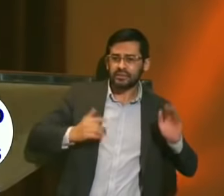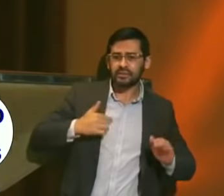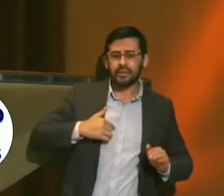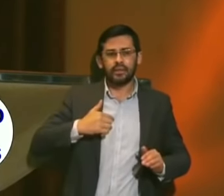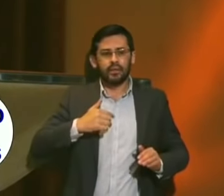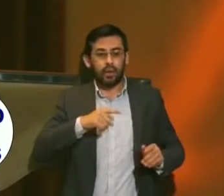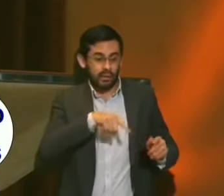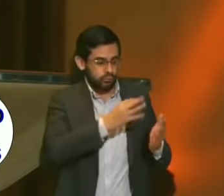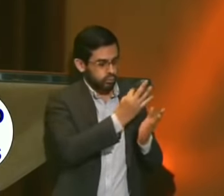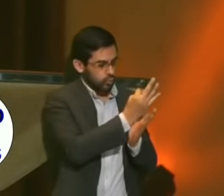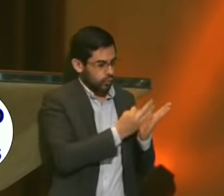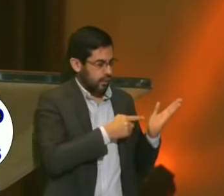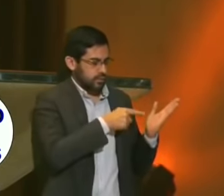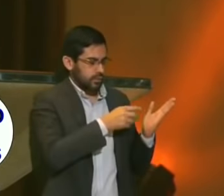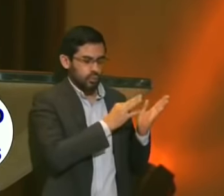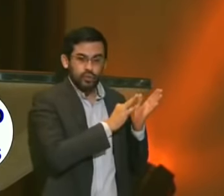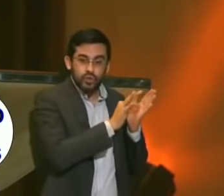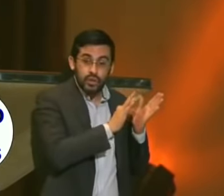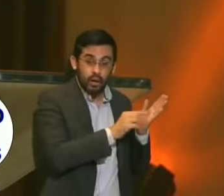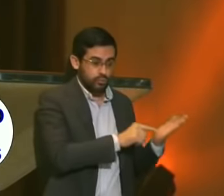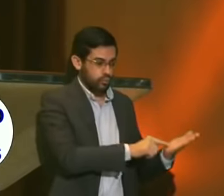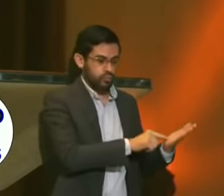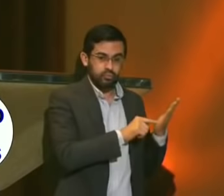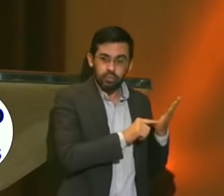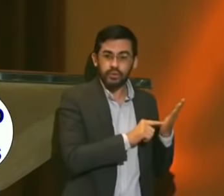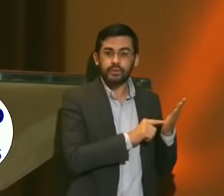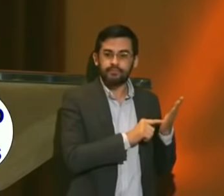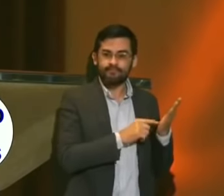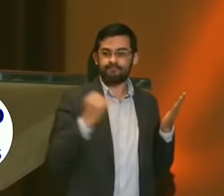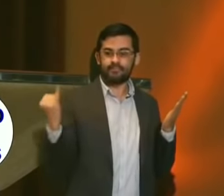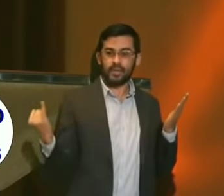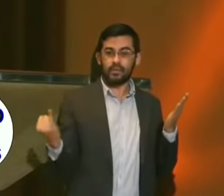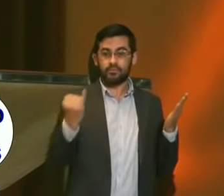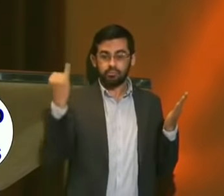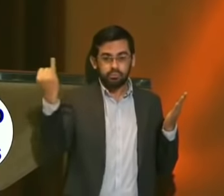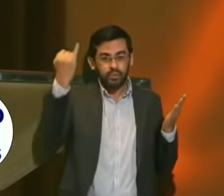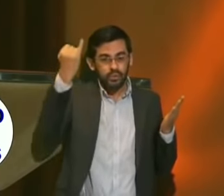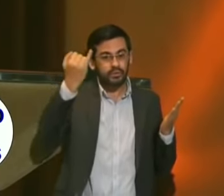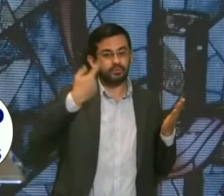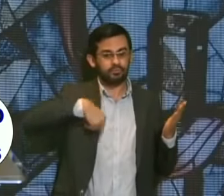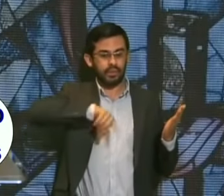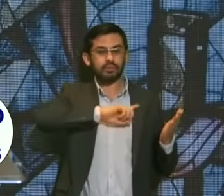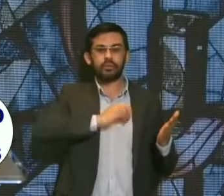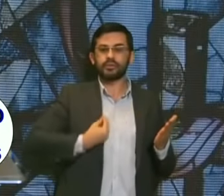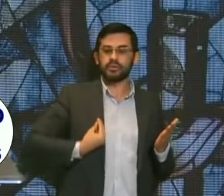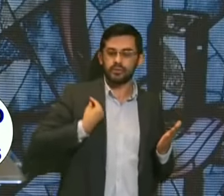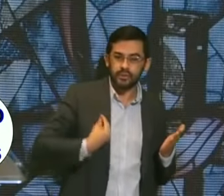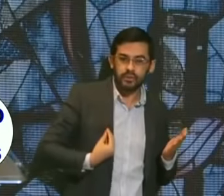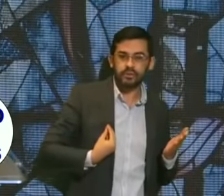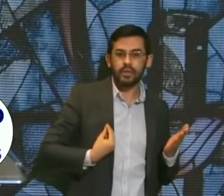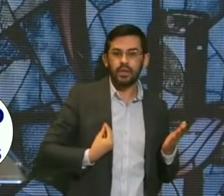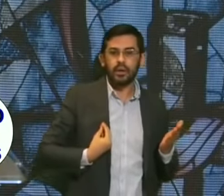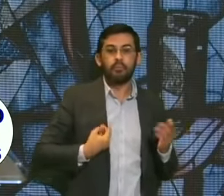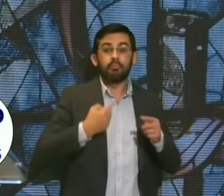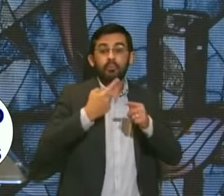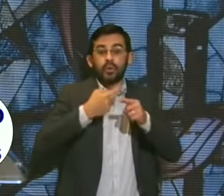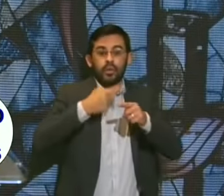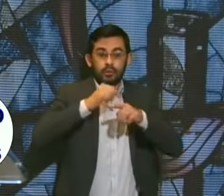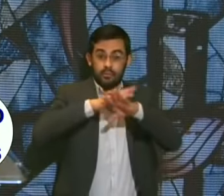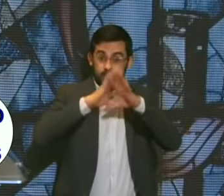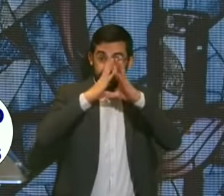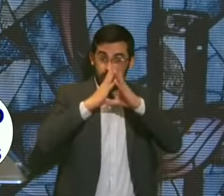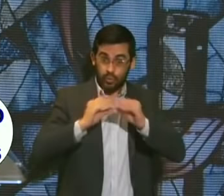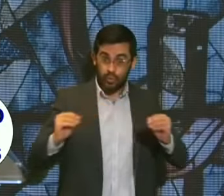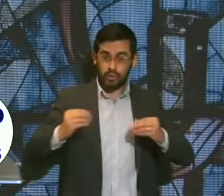vendo que Tiago coloca isso como uma coisa muito importante, tanto para a cura do